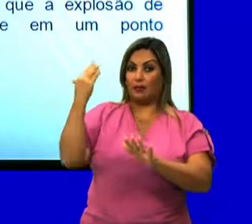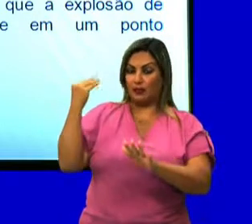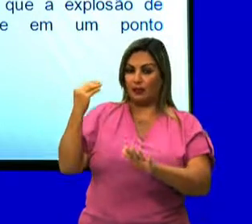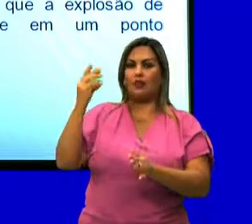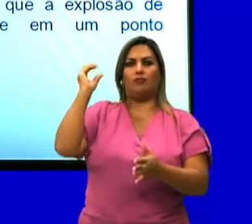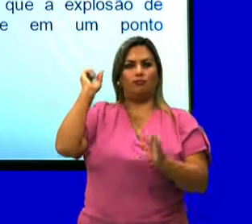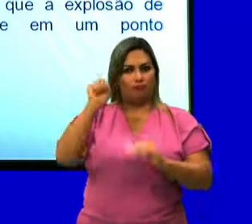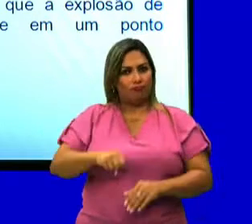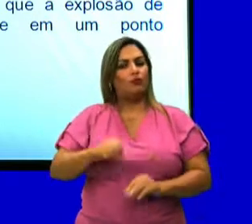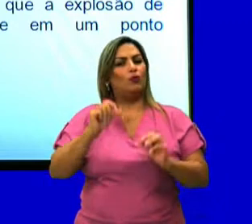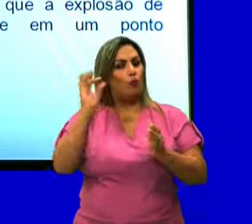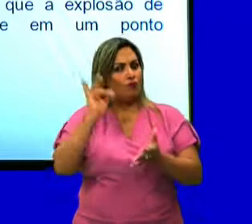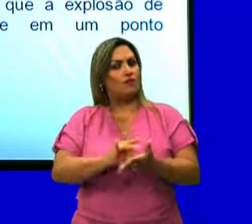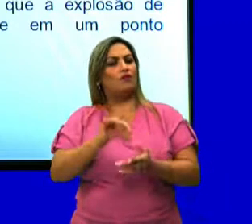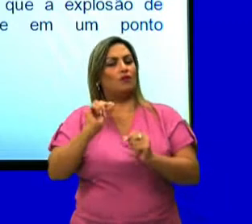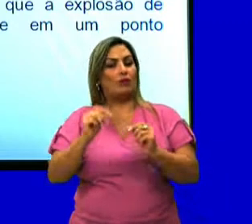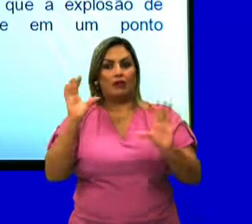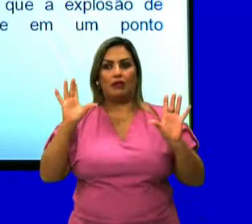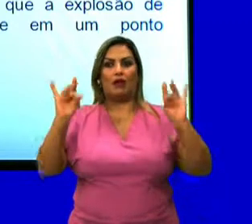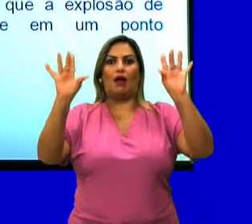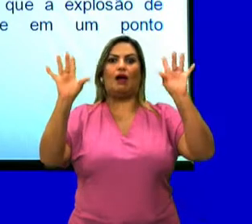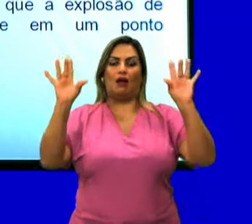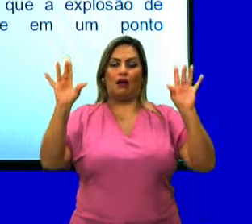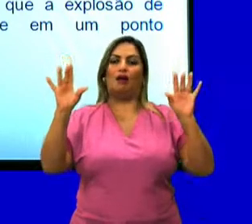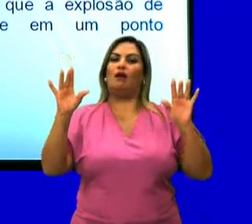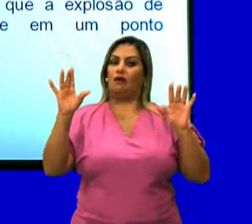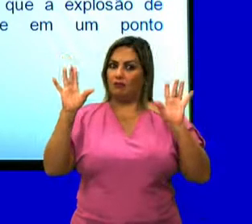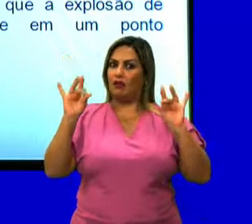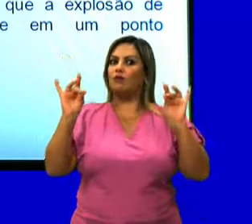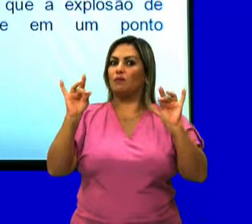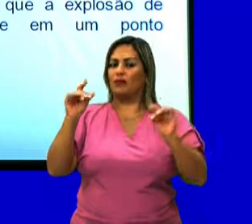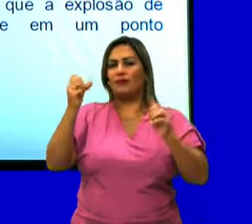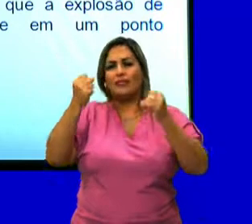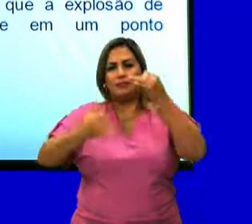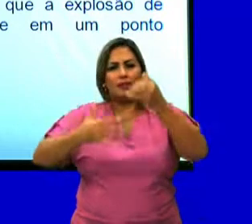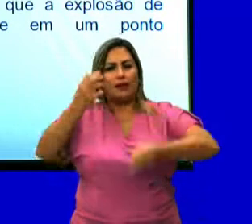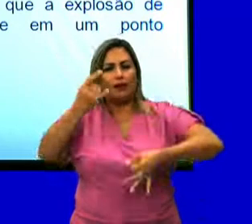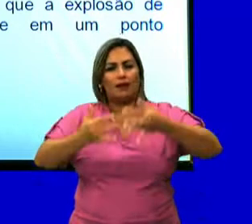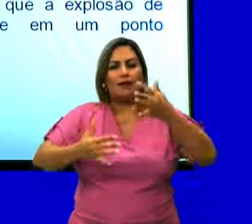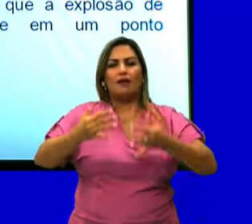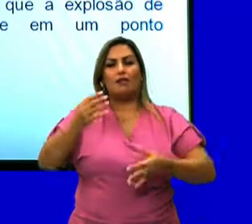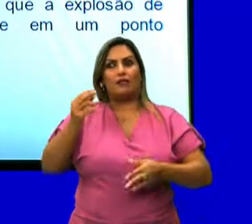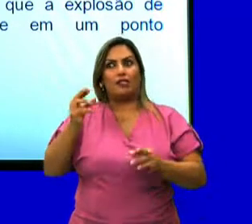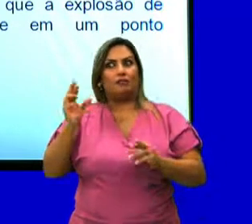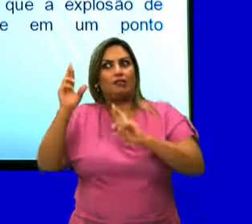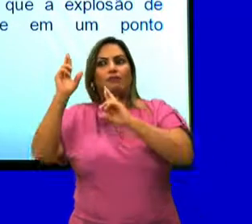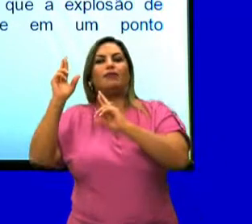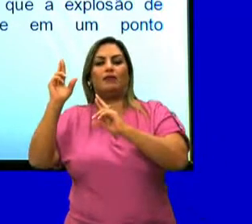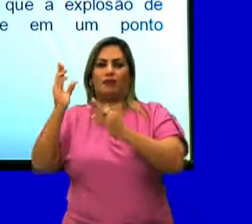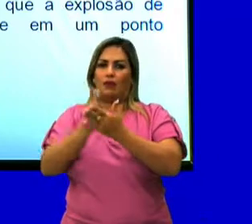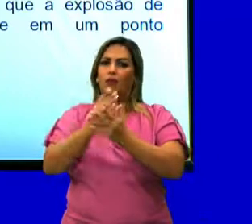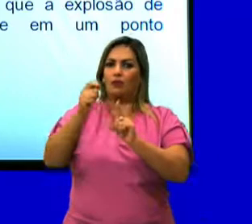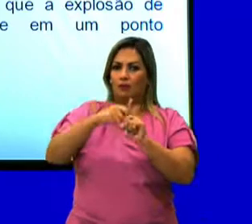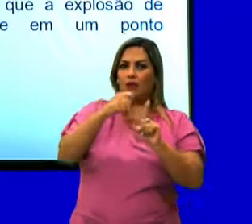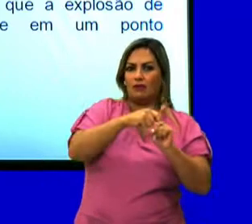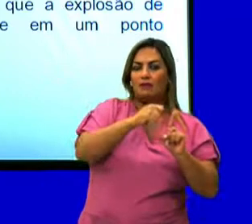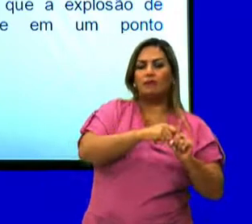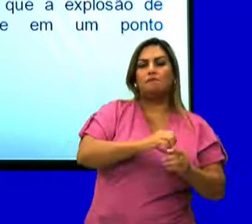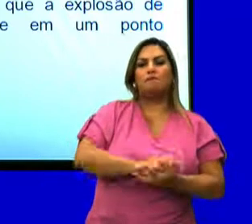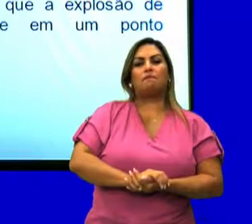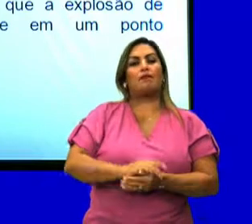confirmação oficial de uma descoberta sobre a qual se falava com enorme expectativa há alguns meses.